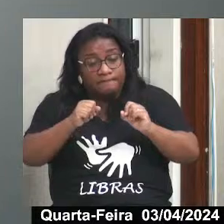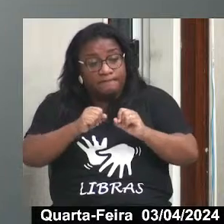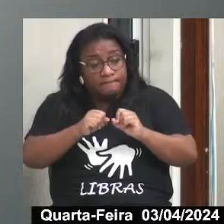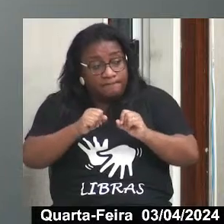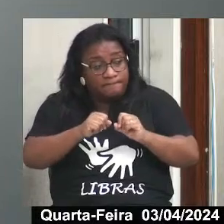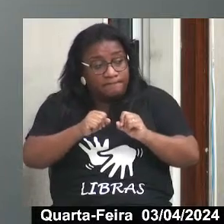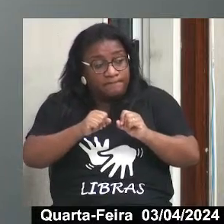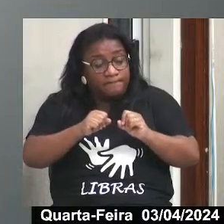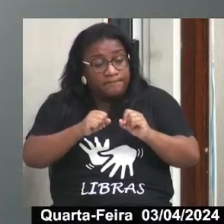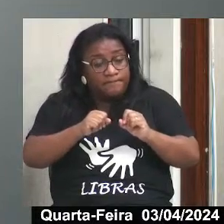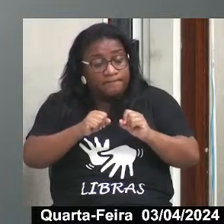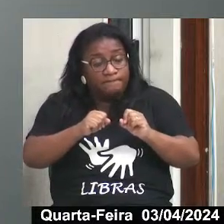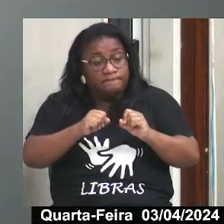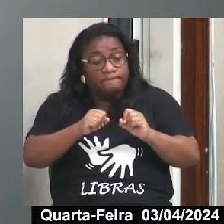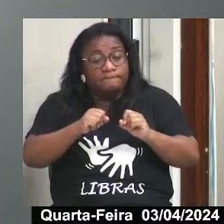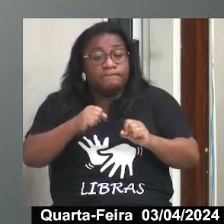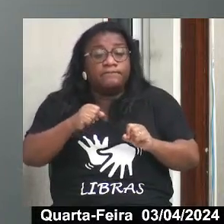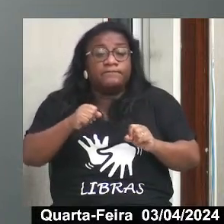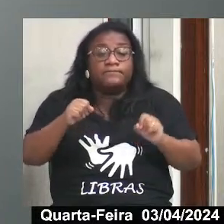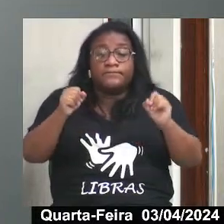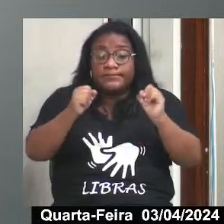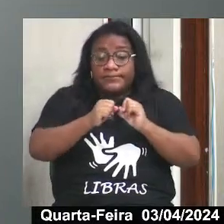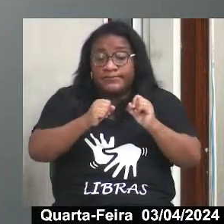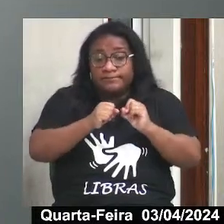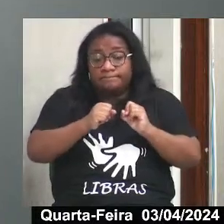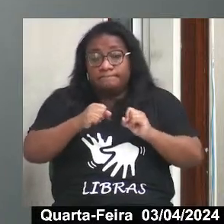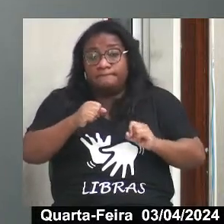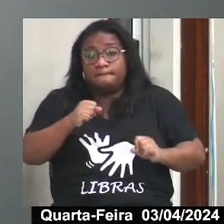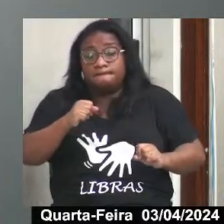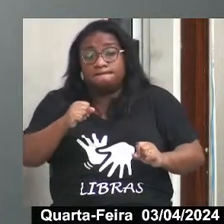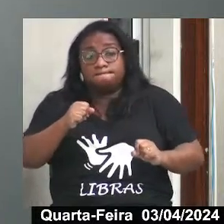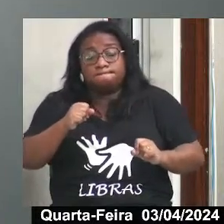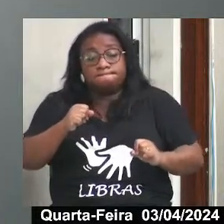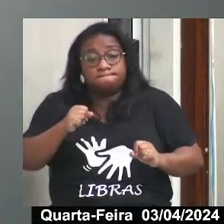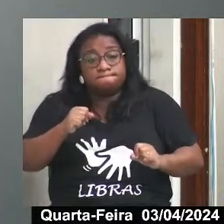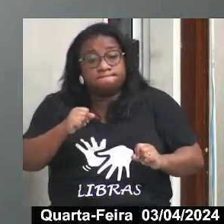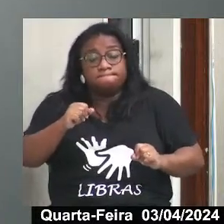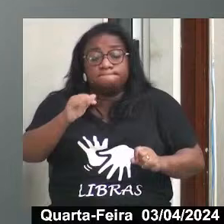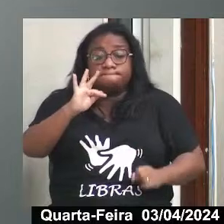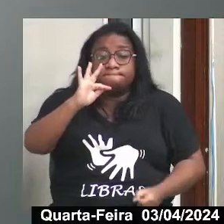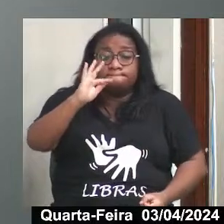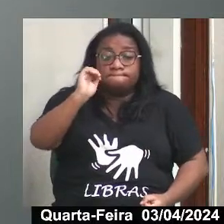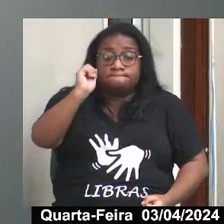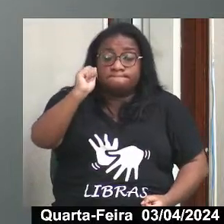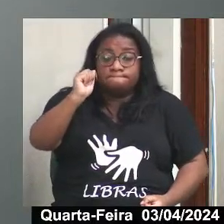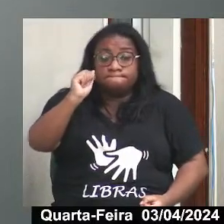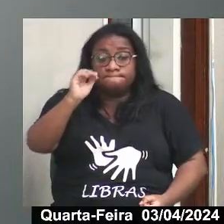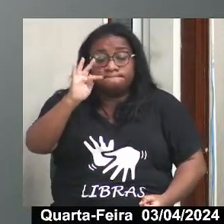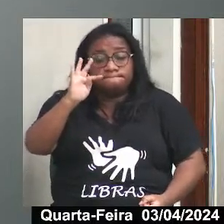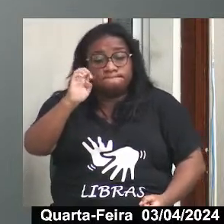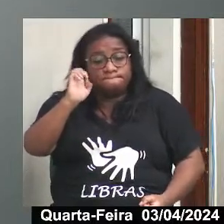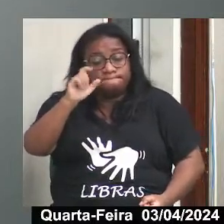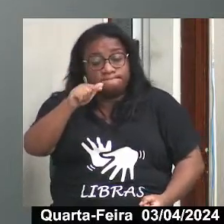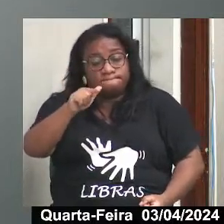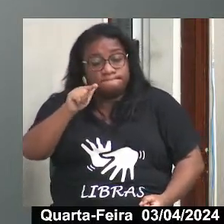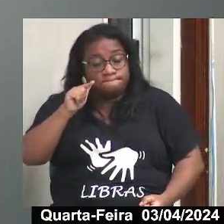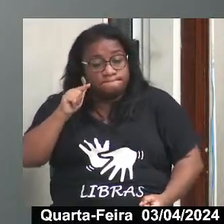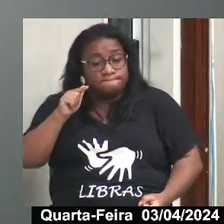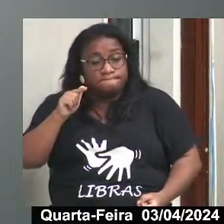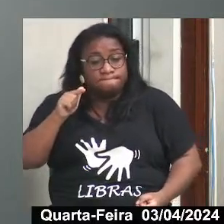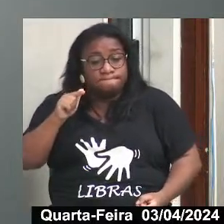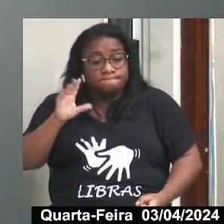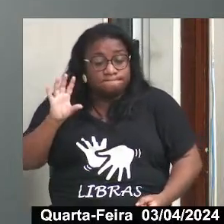da nossa cidade, que é trazendo a nossa FATEC, né? A FATEC que